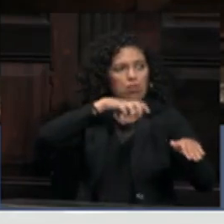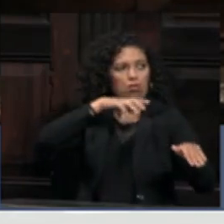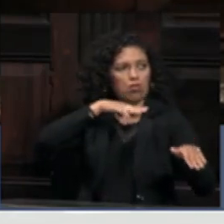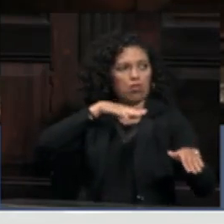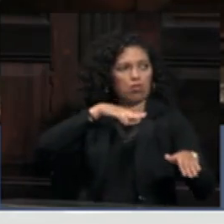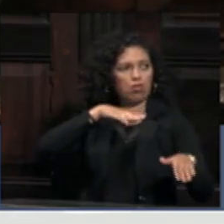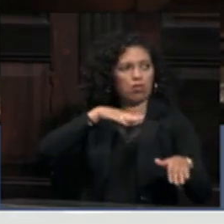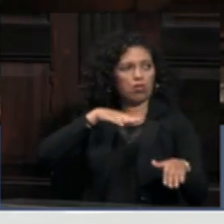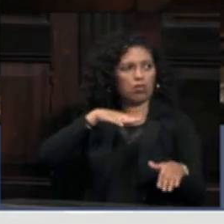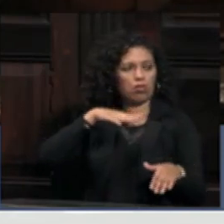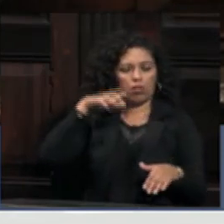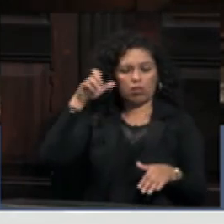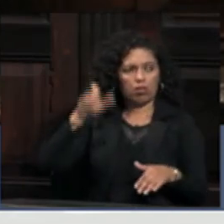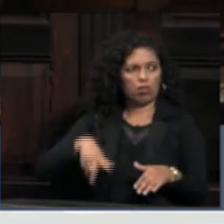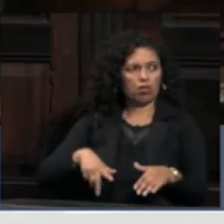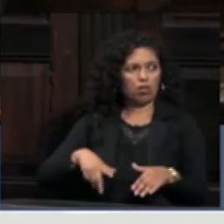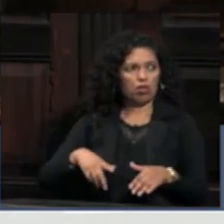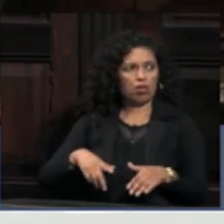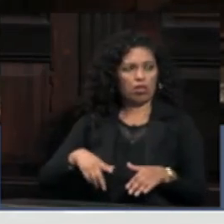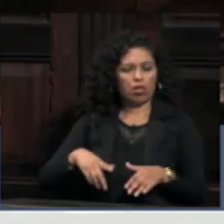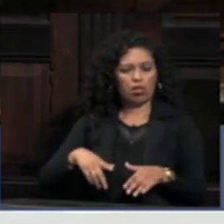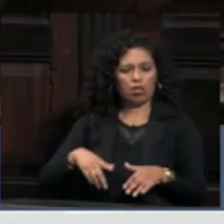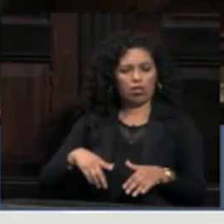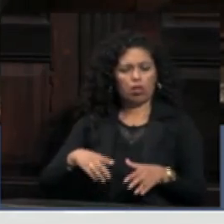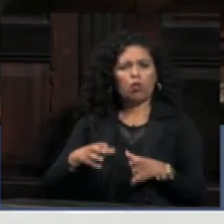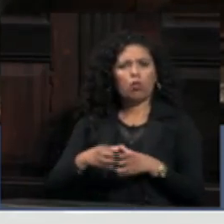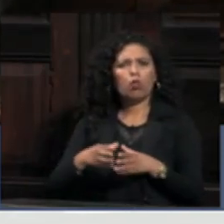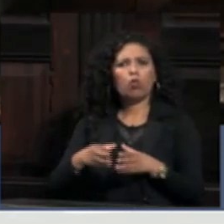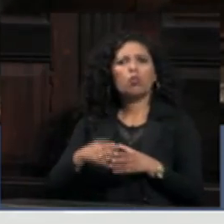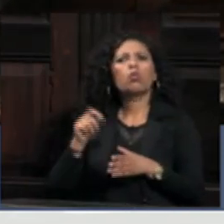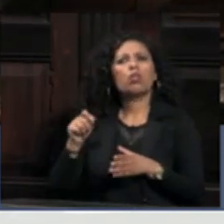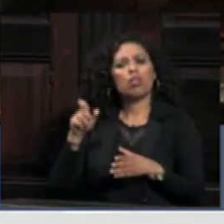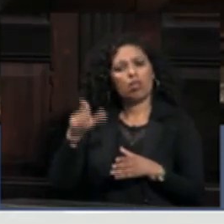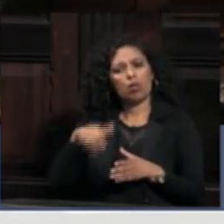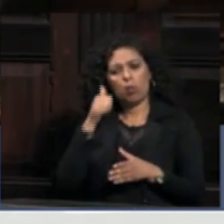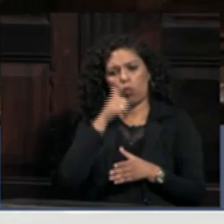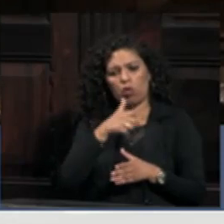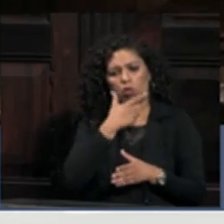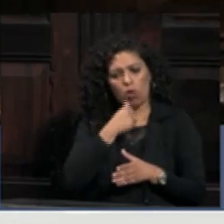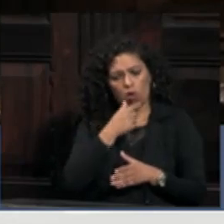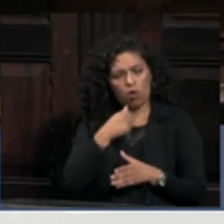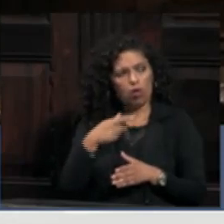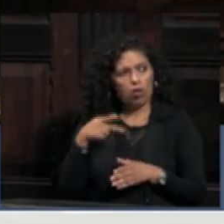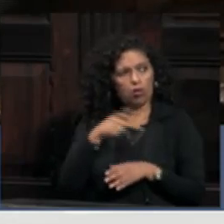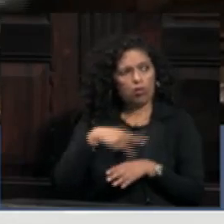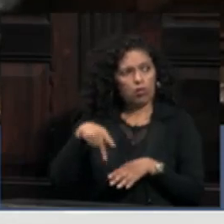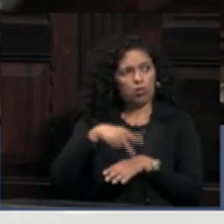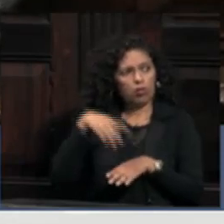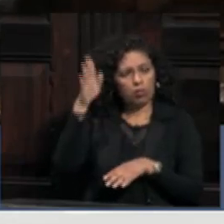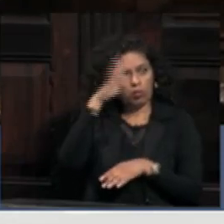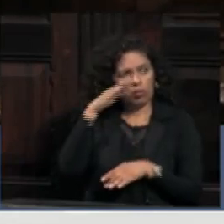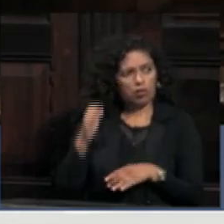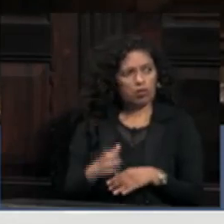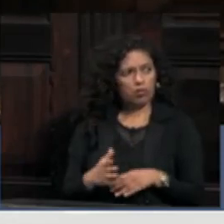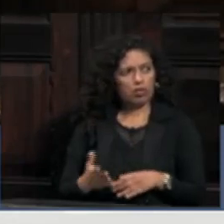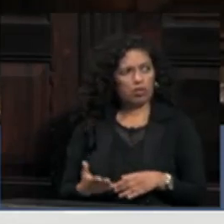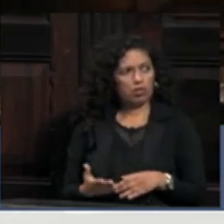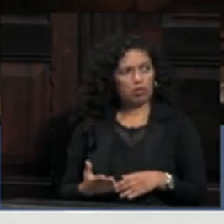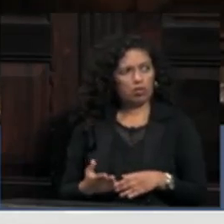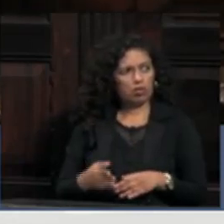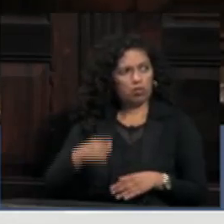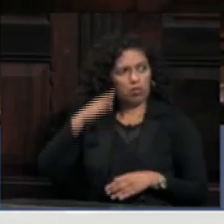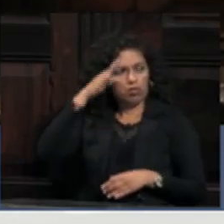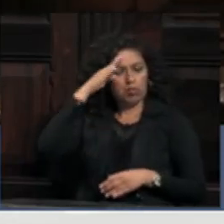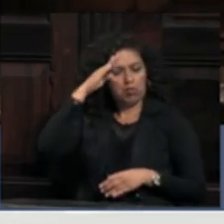vêm da classe trabalhadora, homens e mulheres. O Exército Brasileiro não tem os seus